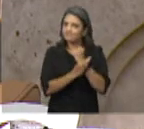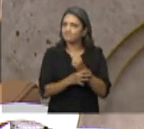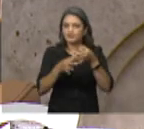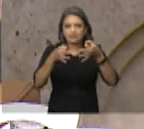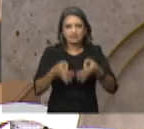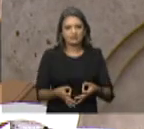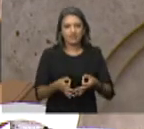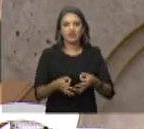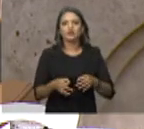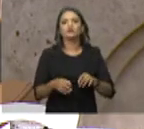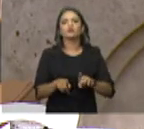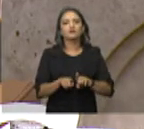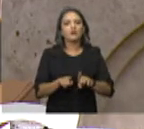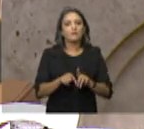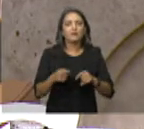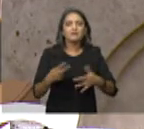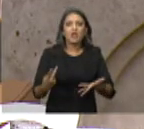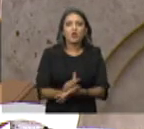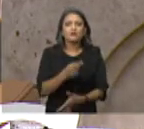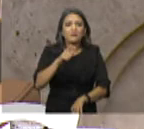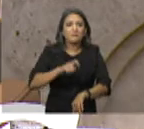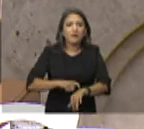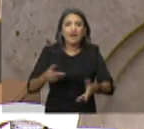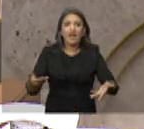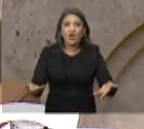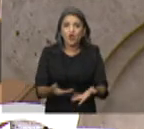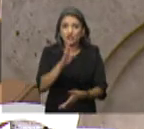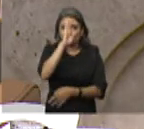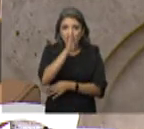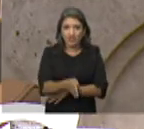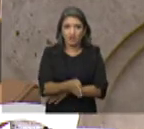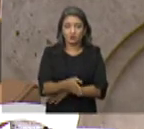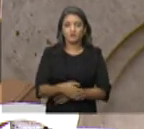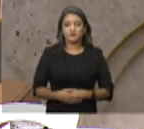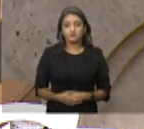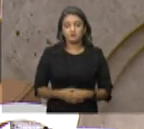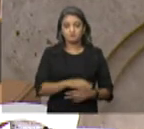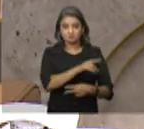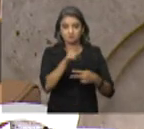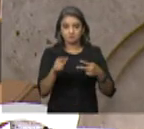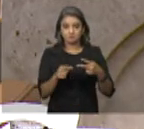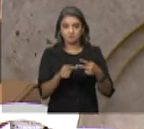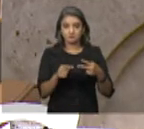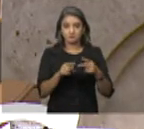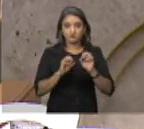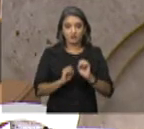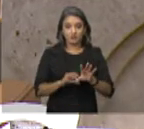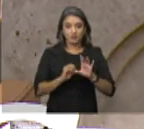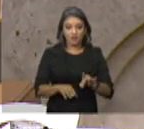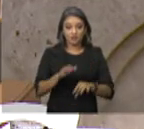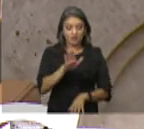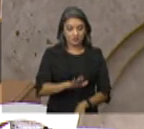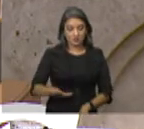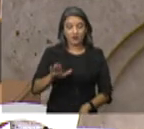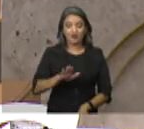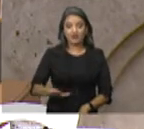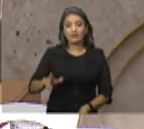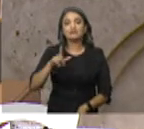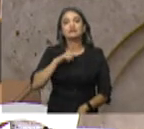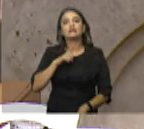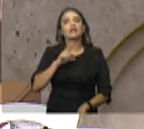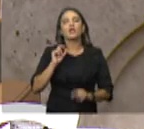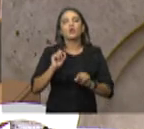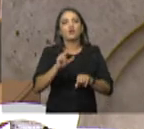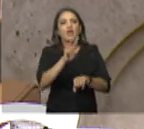de eficácia plena e aplicabilidade direta imediata segundo a educação infantil compreende